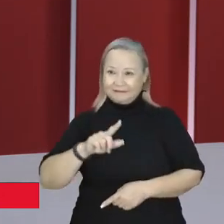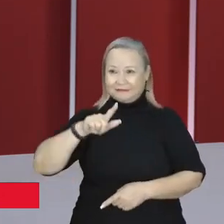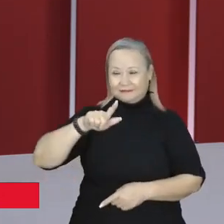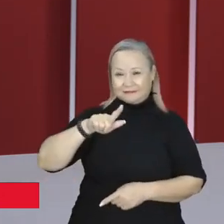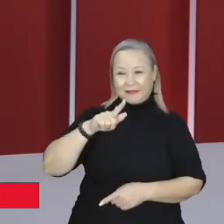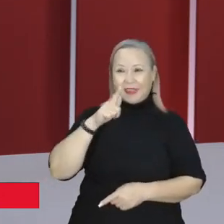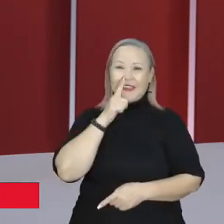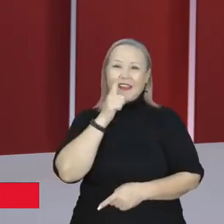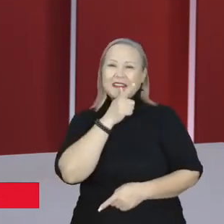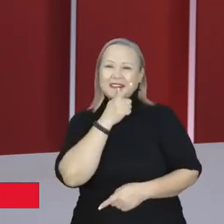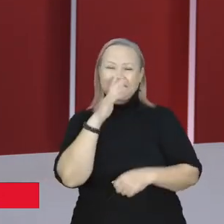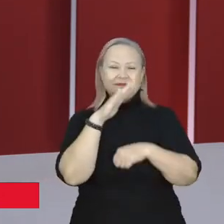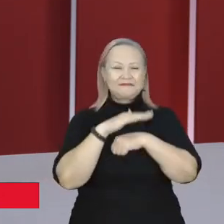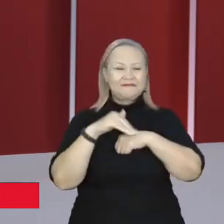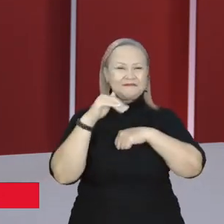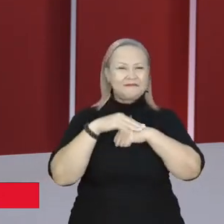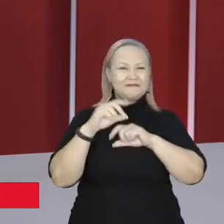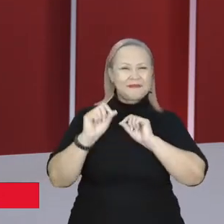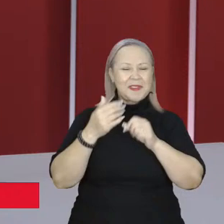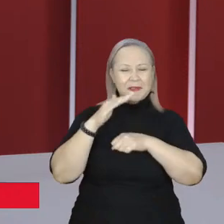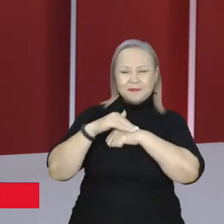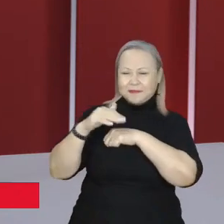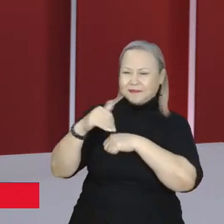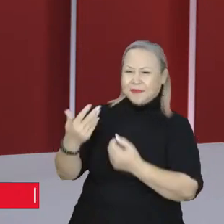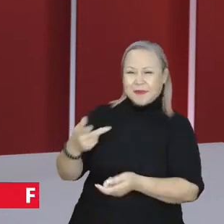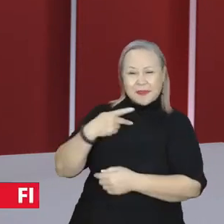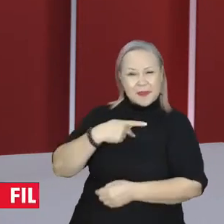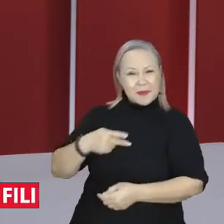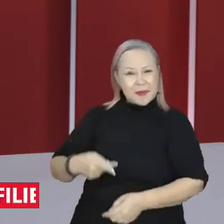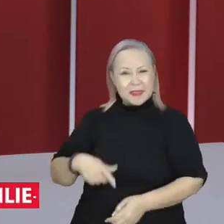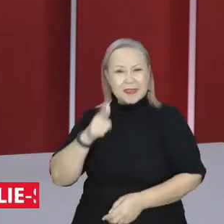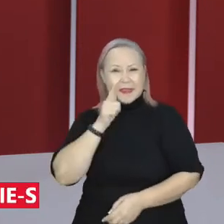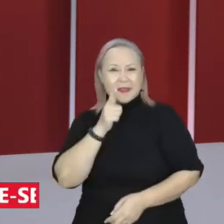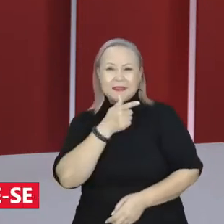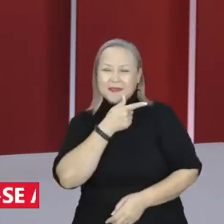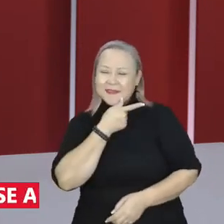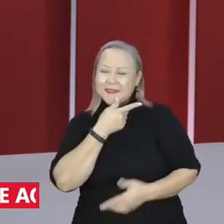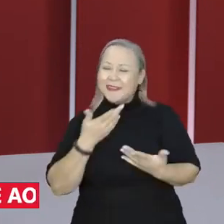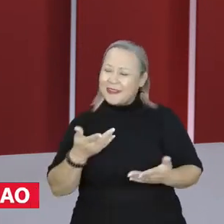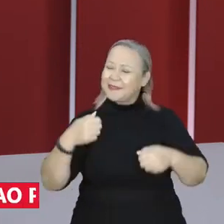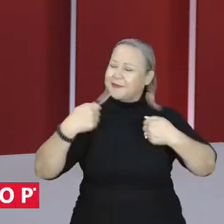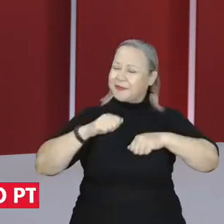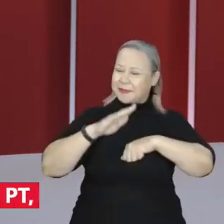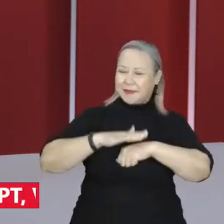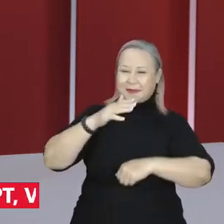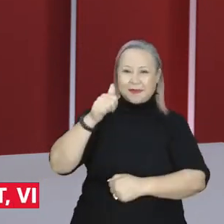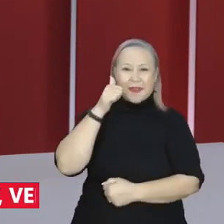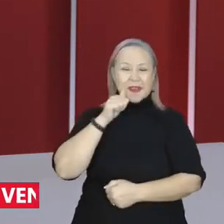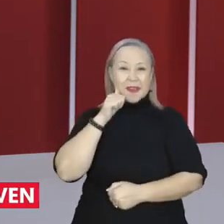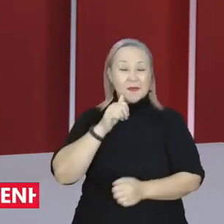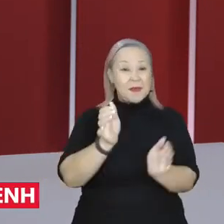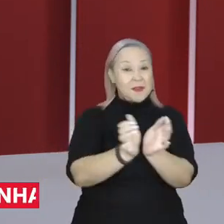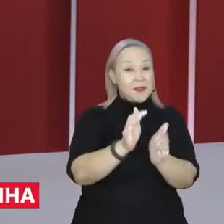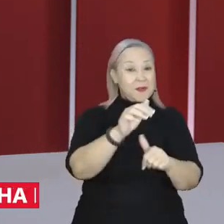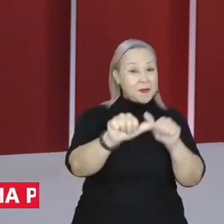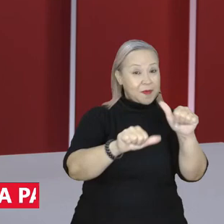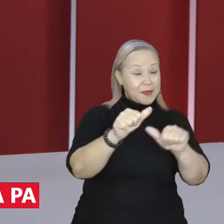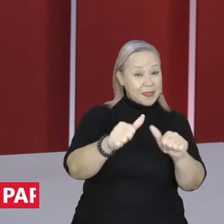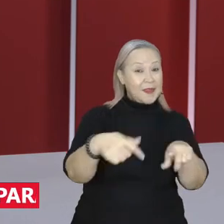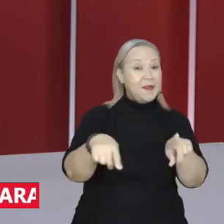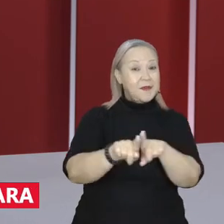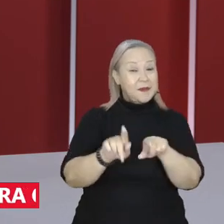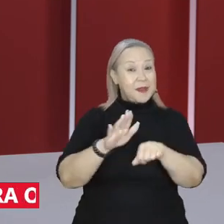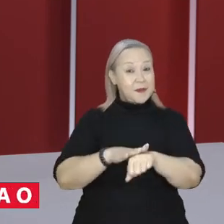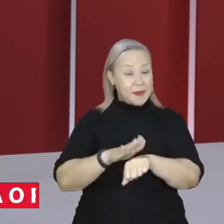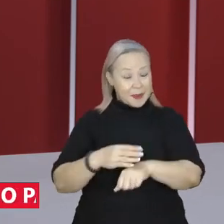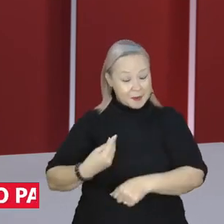que ela elogiando muito a atuação da presidenta gleise e precisamos de mais mulheres nos GTS e no governo do